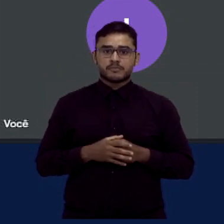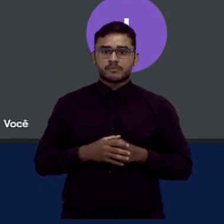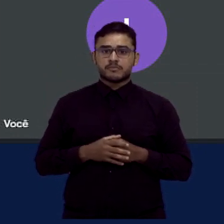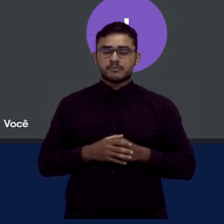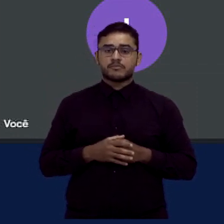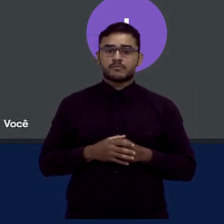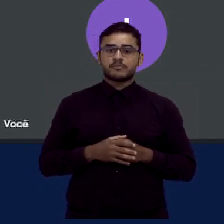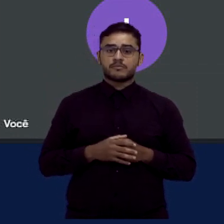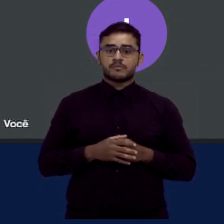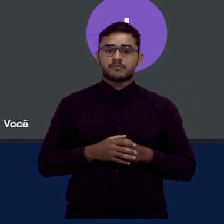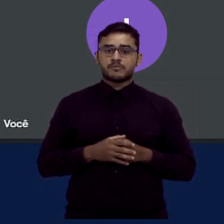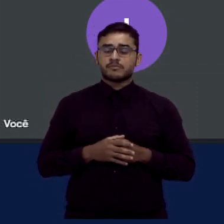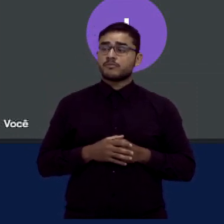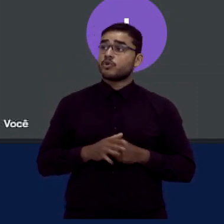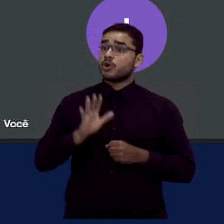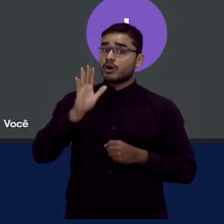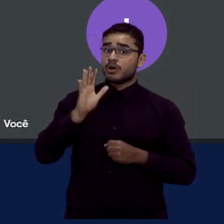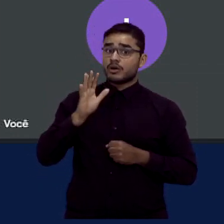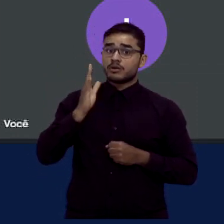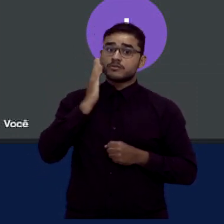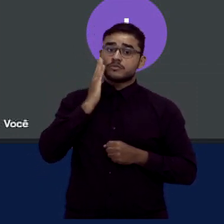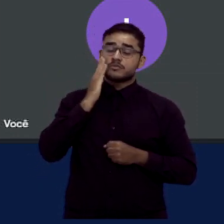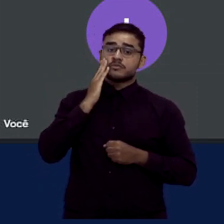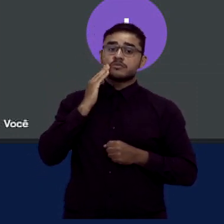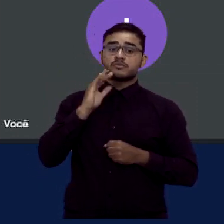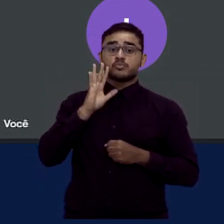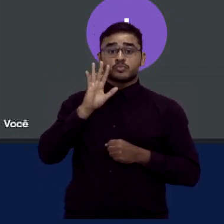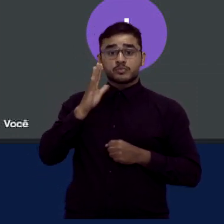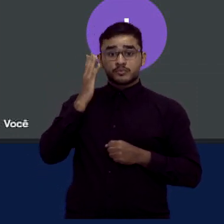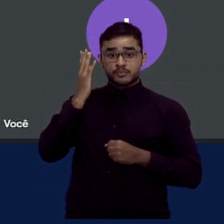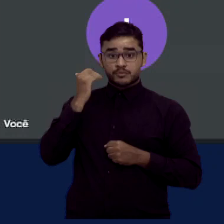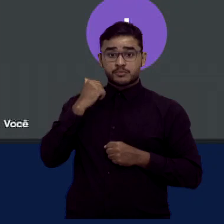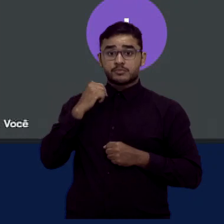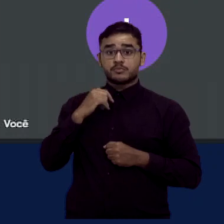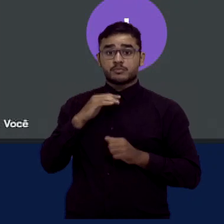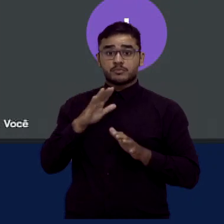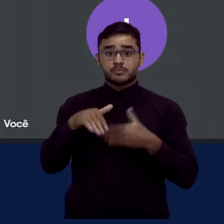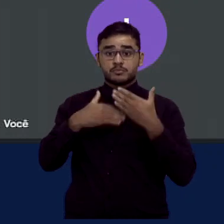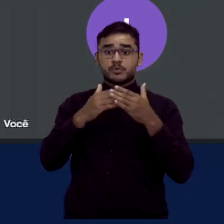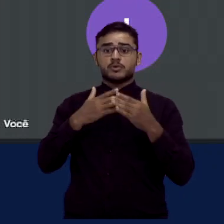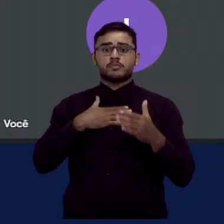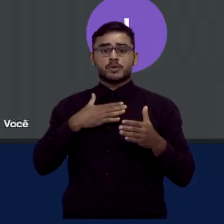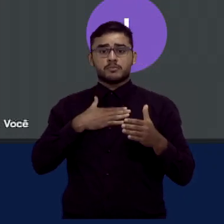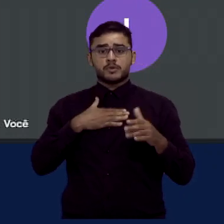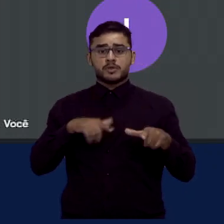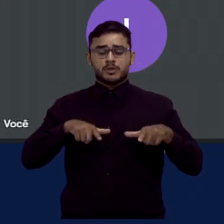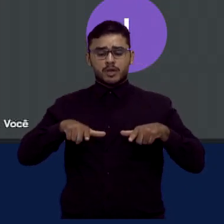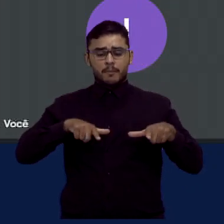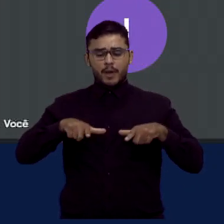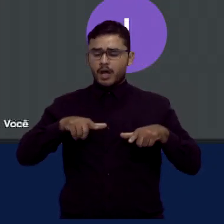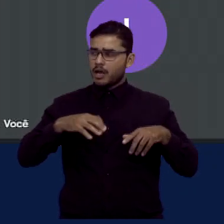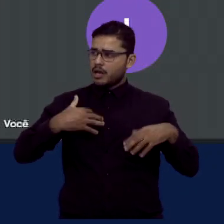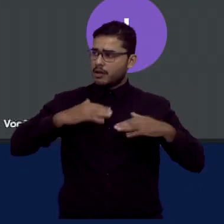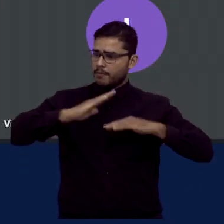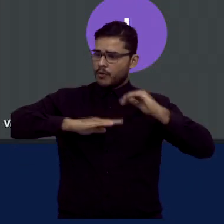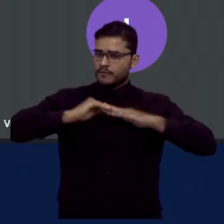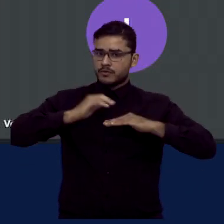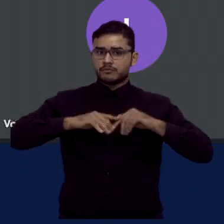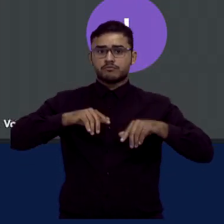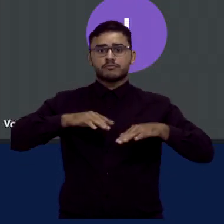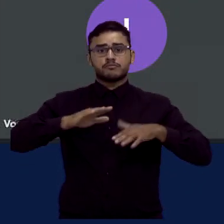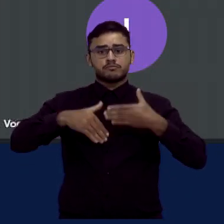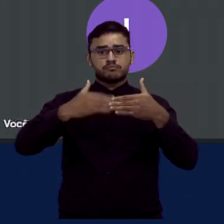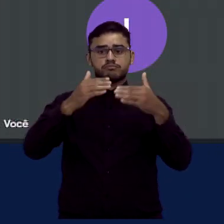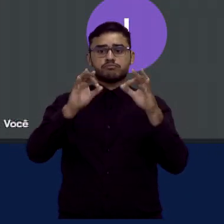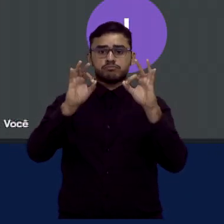que parece ousada demais para quem está num desenvolvimento de carreira, por exemplo. Sim. Né? Mas, assim, por